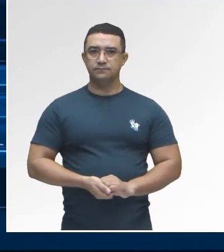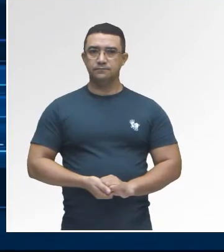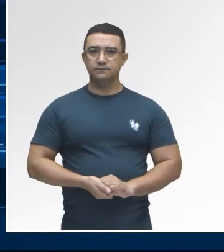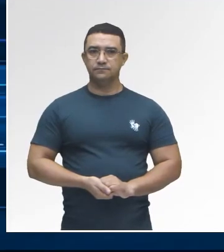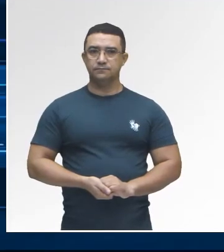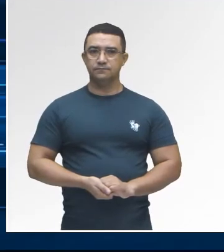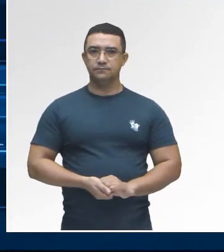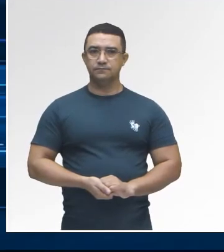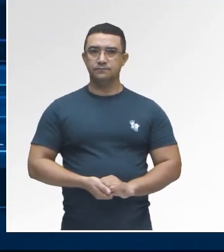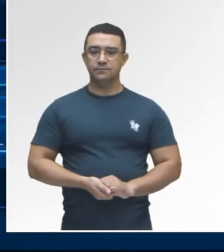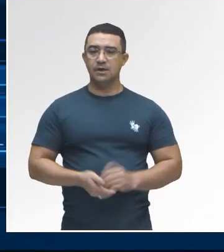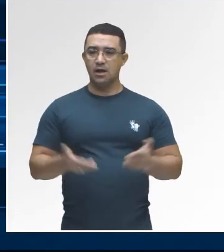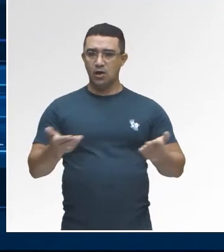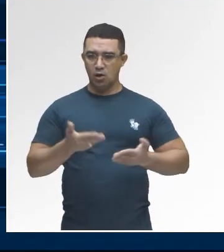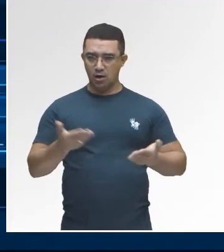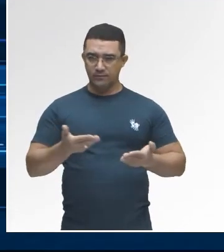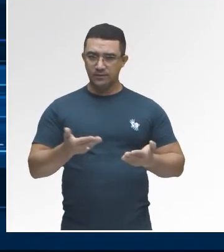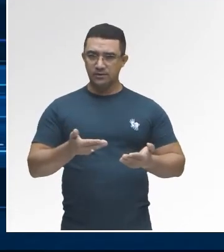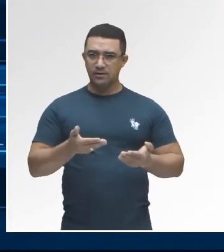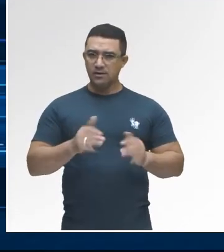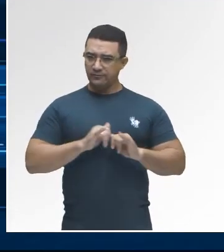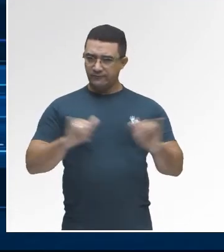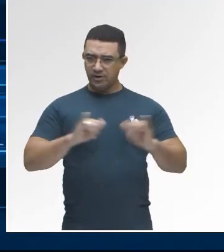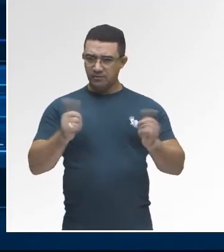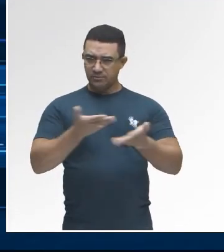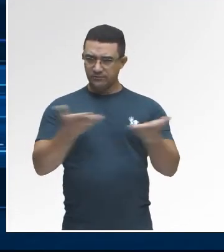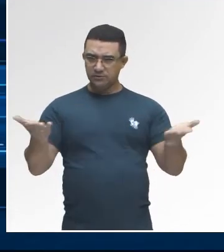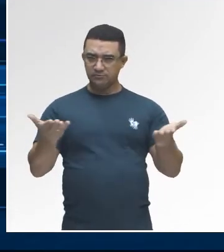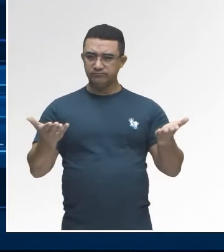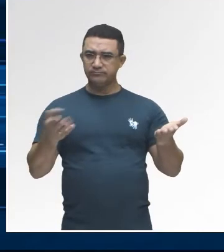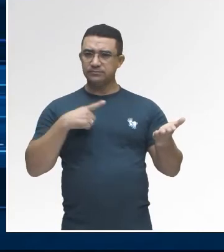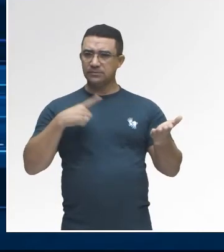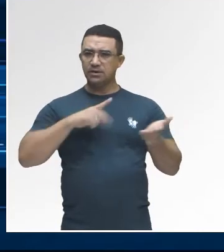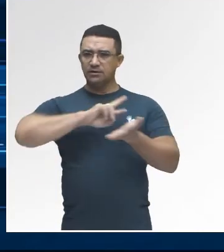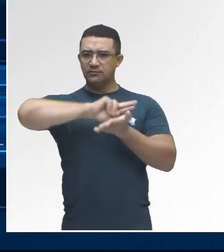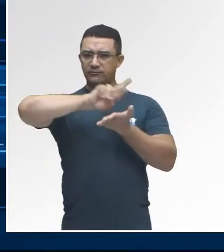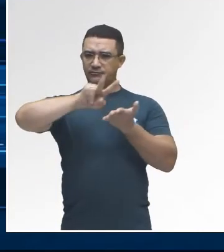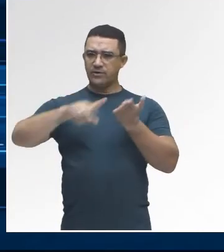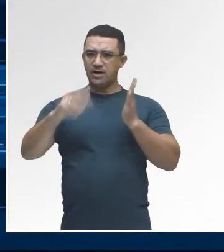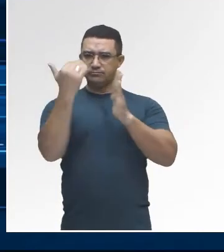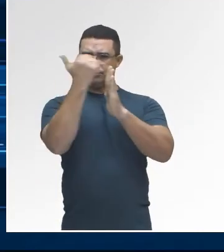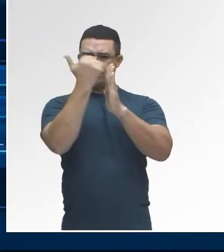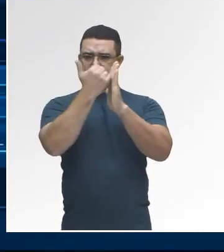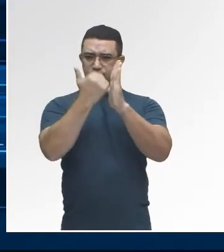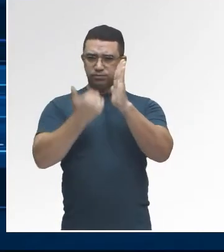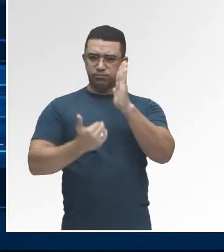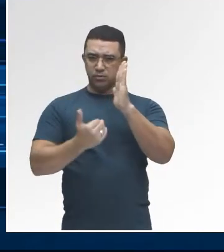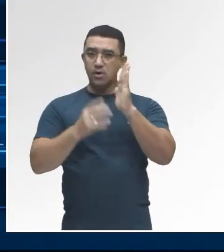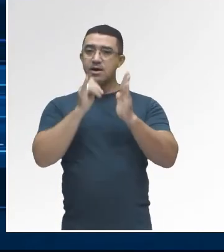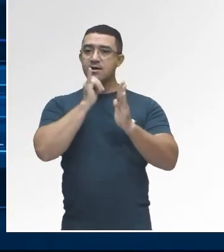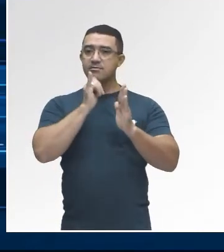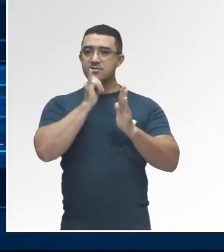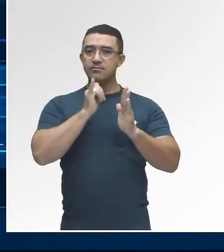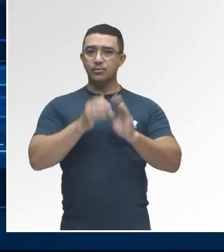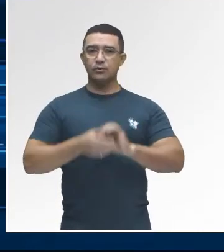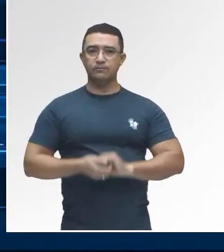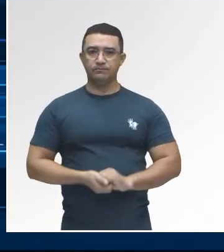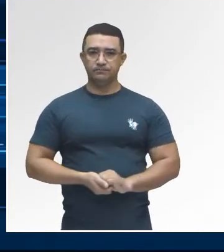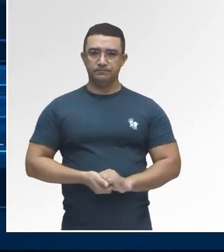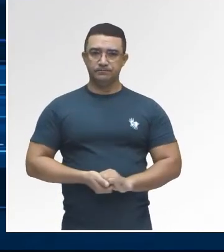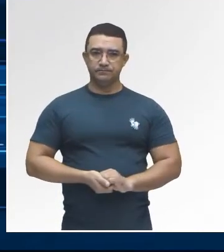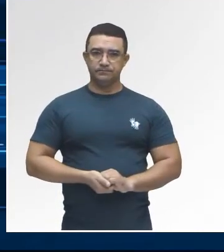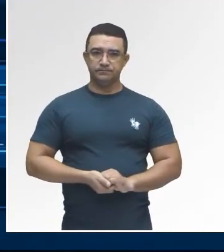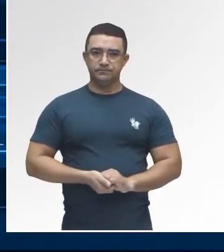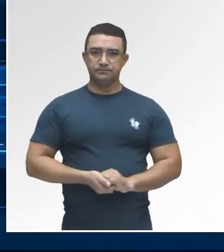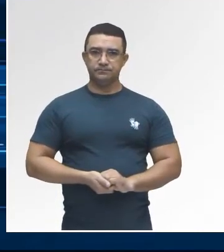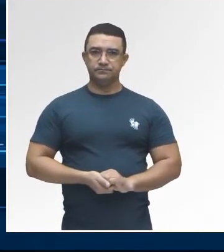Agora, como eu acabei de falar para vocês, está trazendo exemplos aqui embaixo para vocês, aqui do lado, na verdade, né? More exemplos, mais